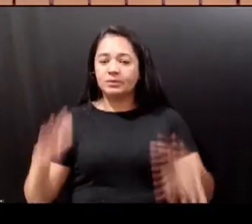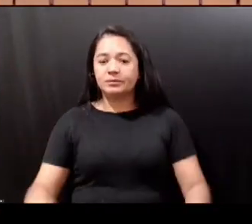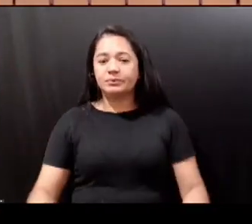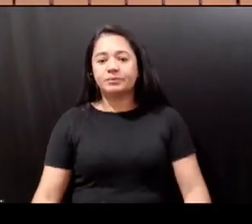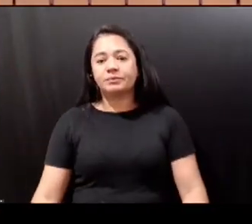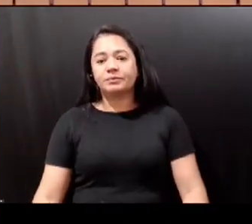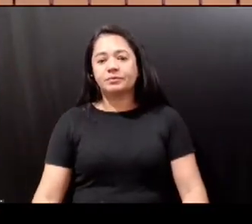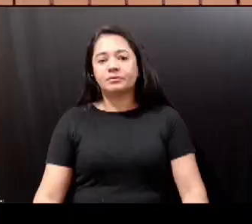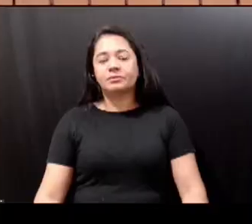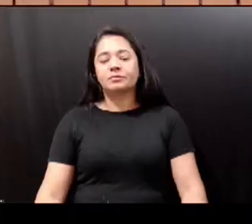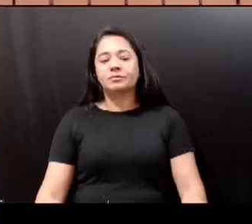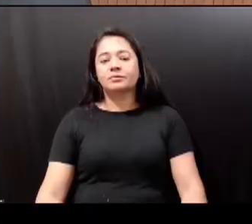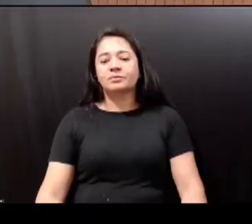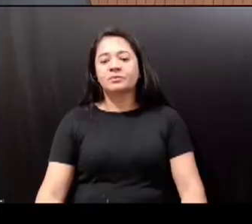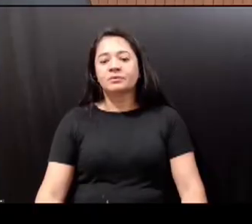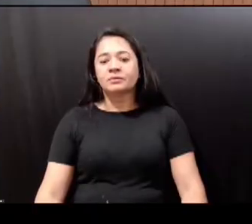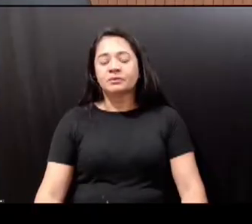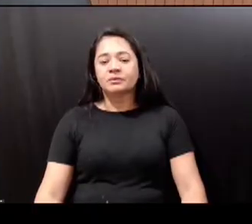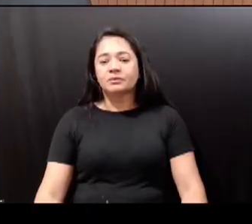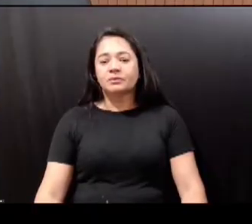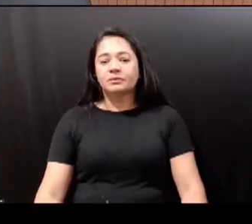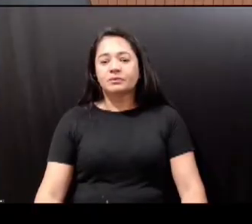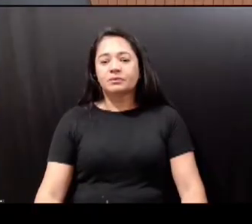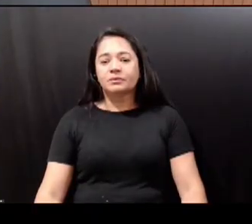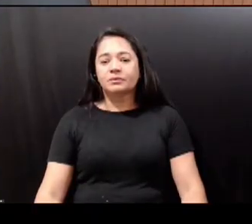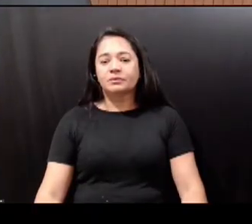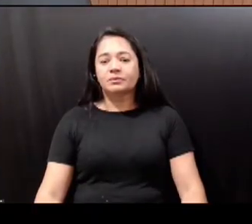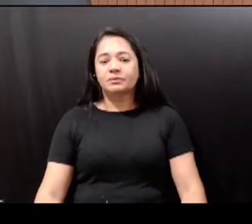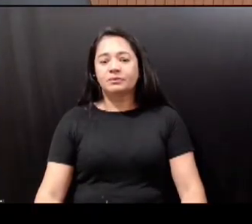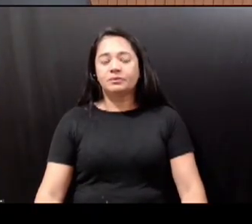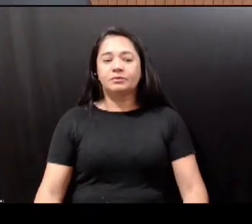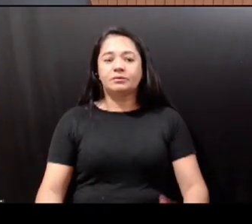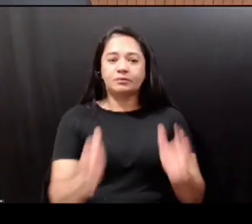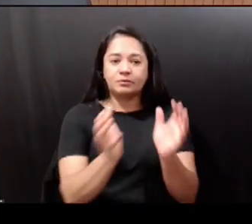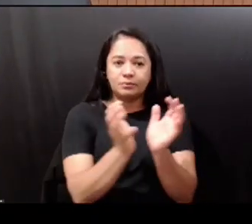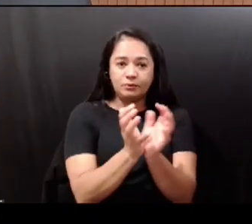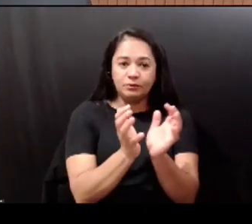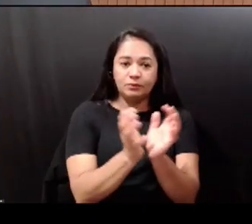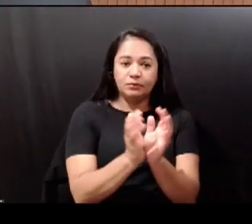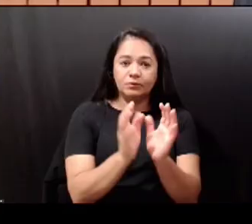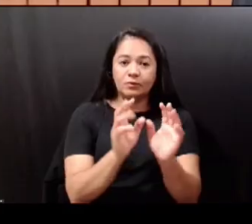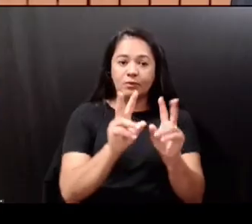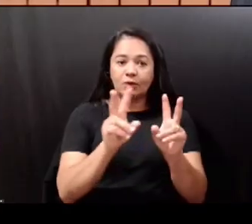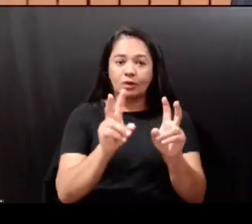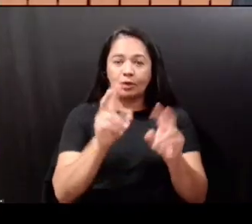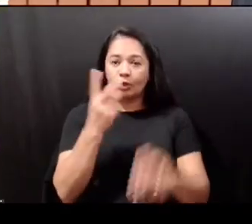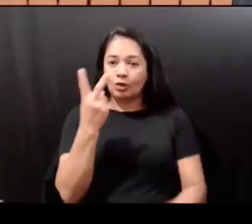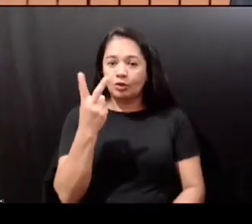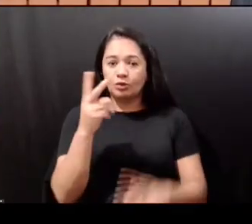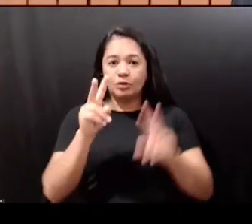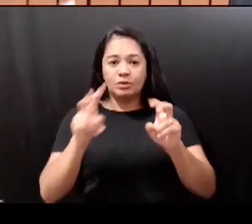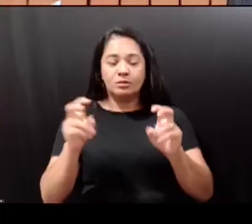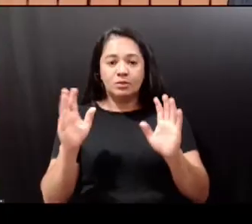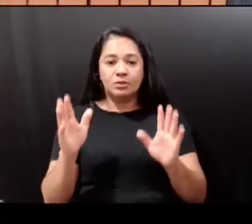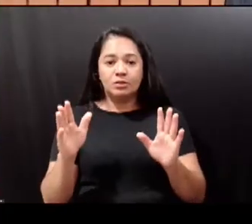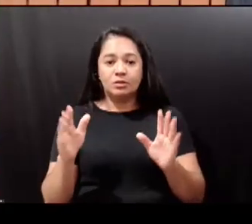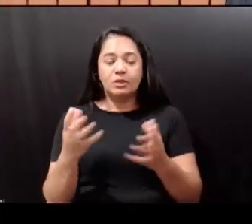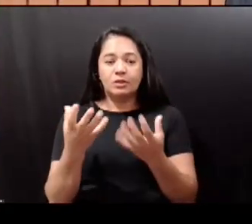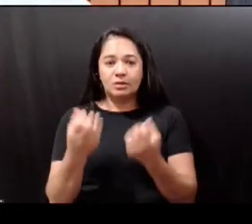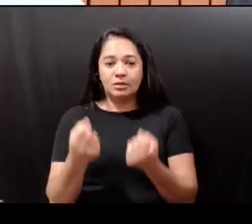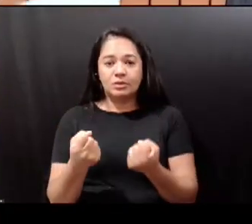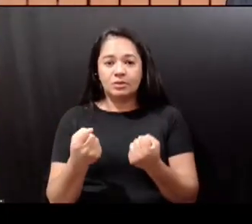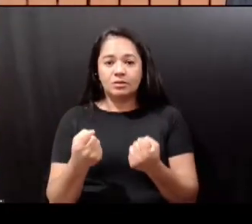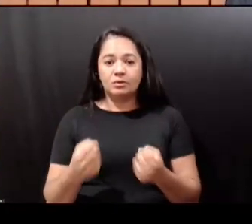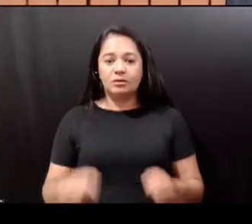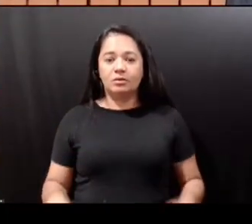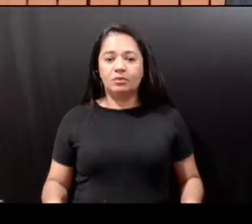Obrigado, vereador Carlinhos. Então, a comissão, tratando desses dois assuntos que já estavam e acatando aqui